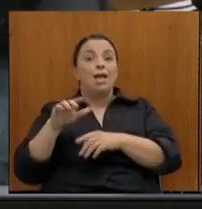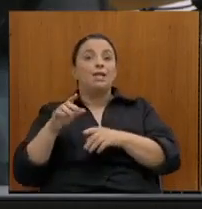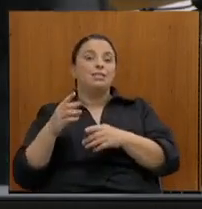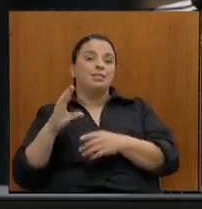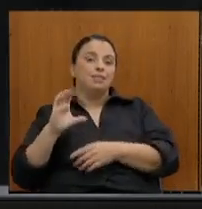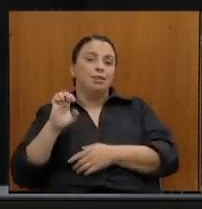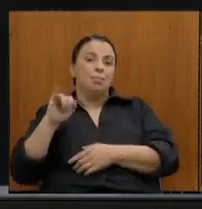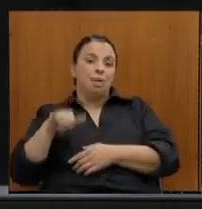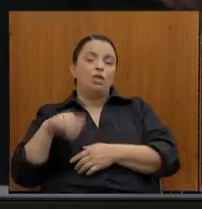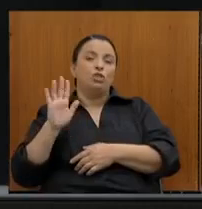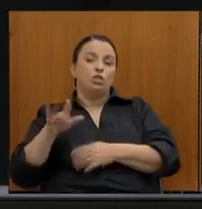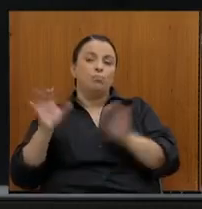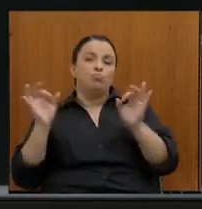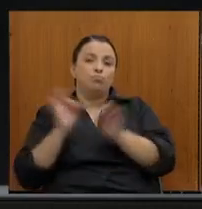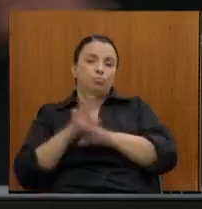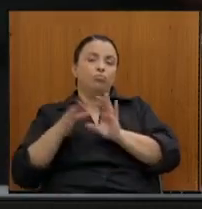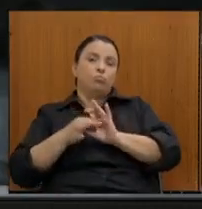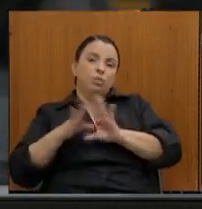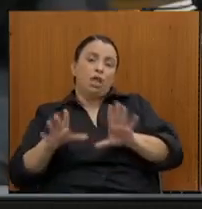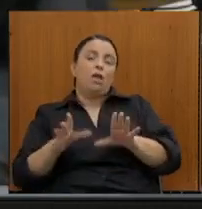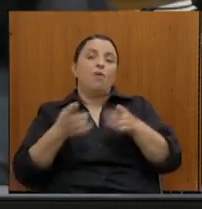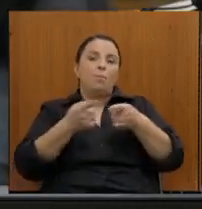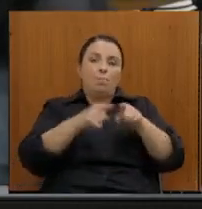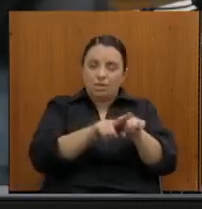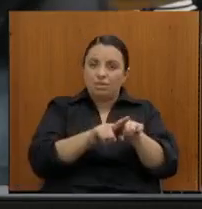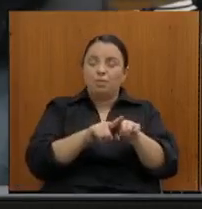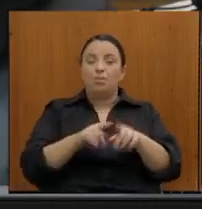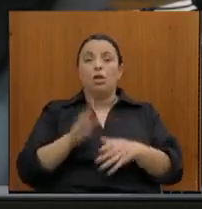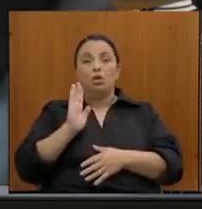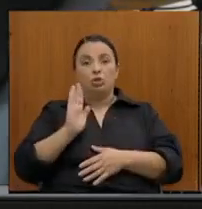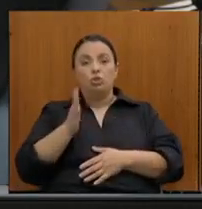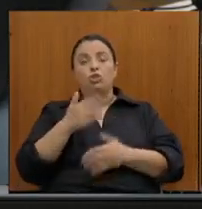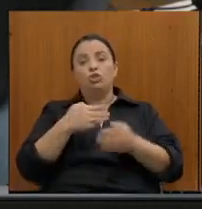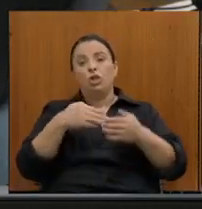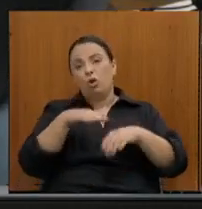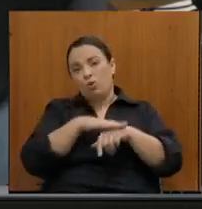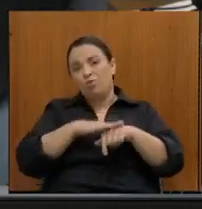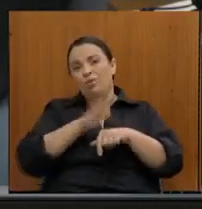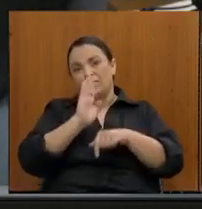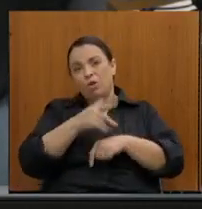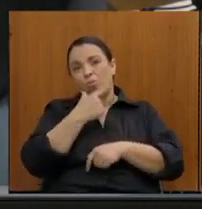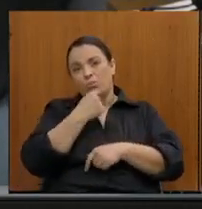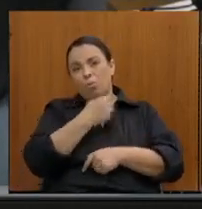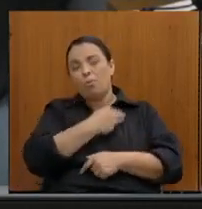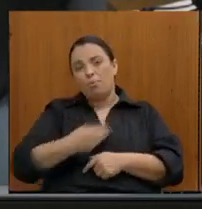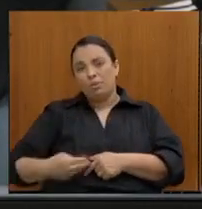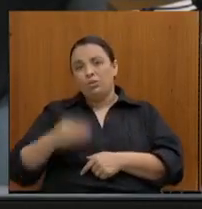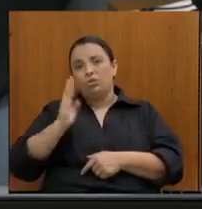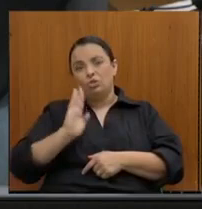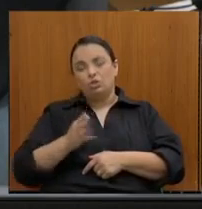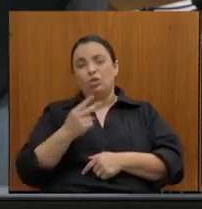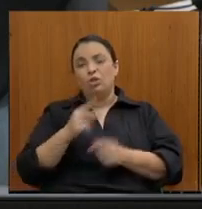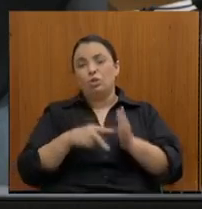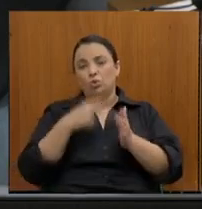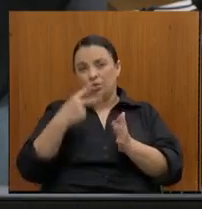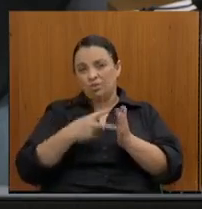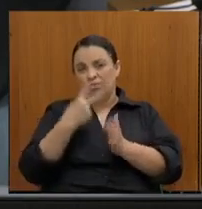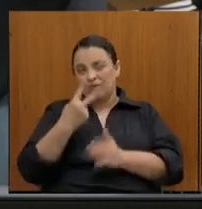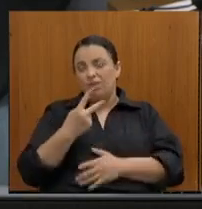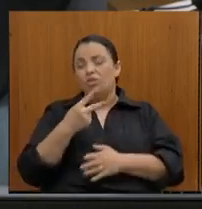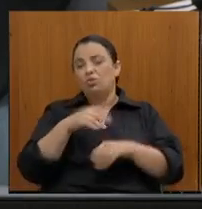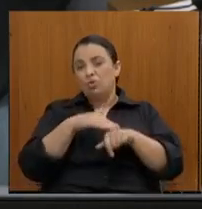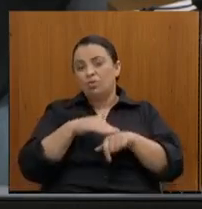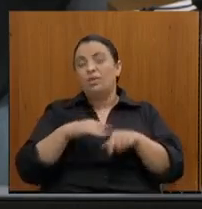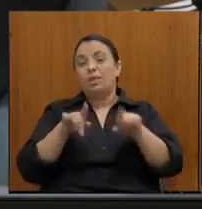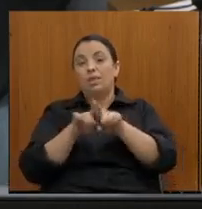esta parceria já estive com o ministro duas vezes lá no ministério depois disso e também quando eu tô Paulo César